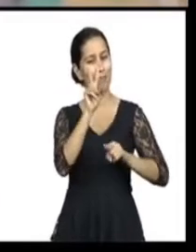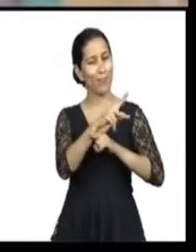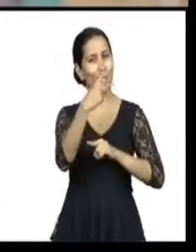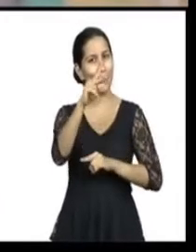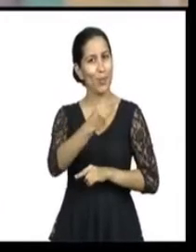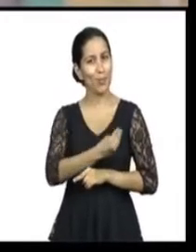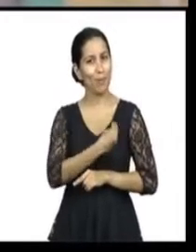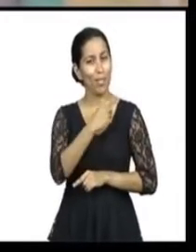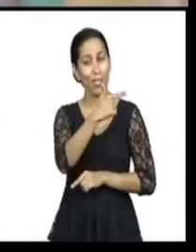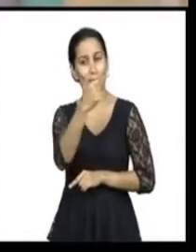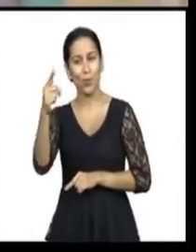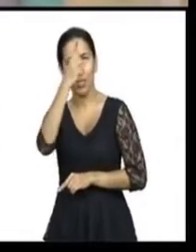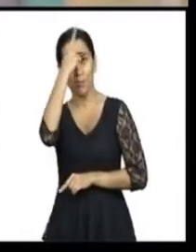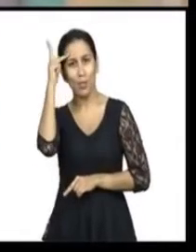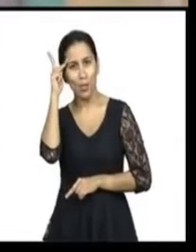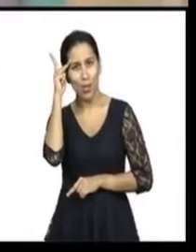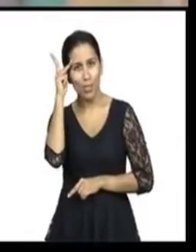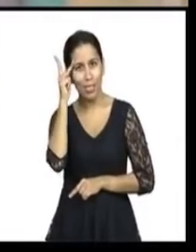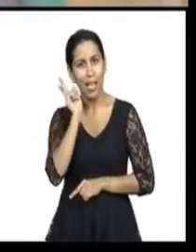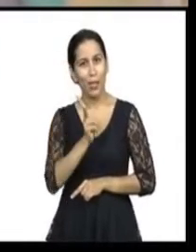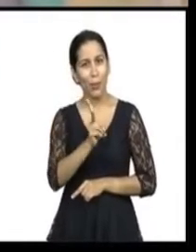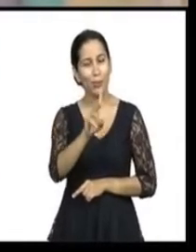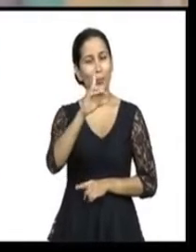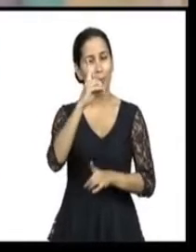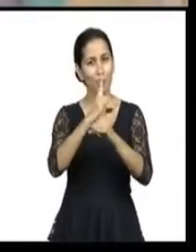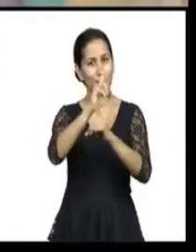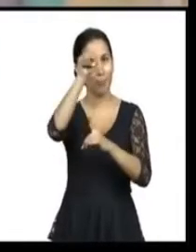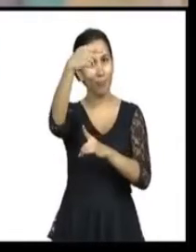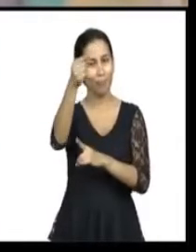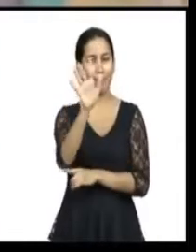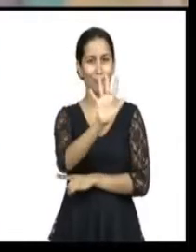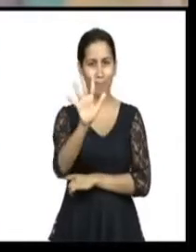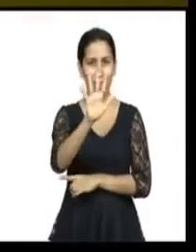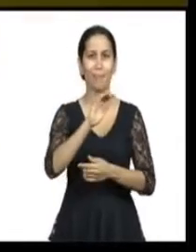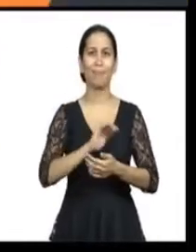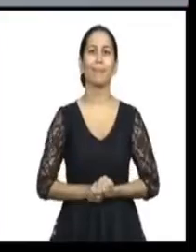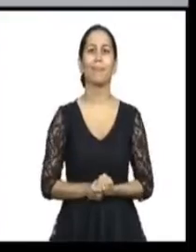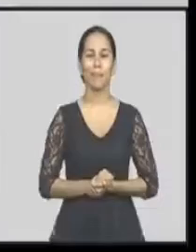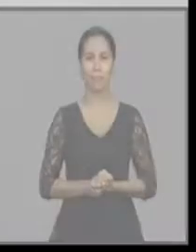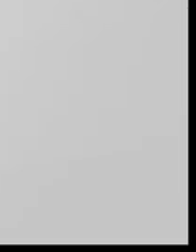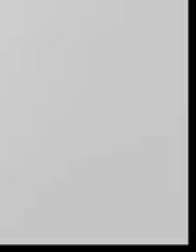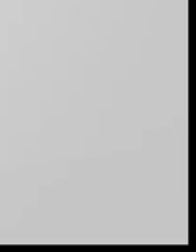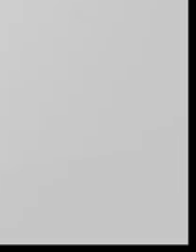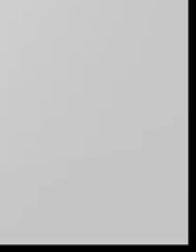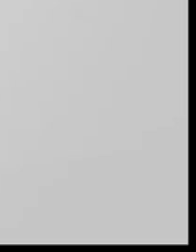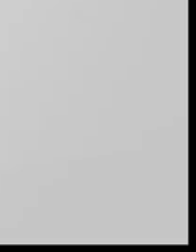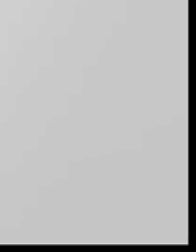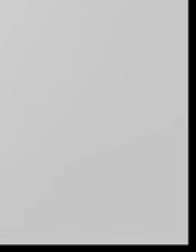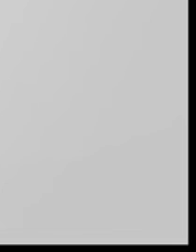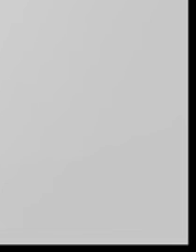Continue acompanhando a série e eu espero você no próximo episódio. Até lá!